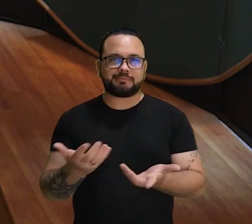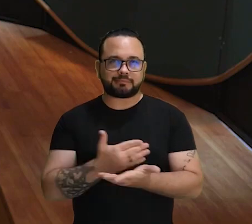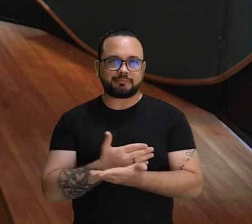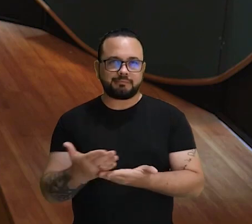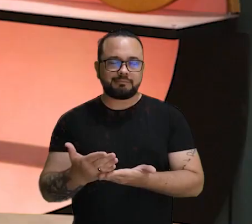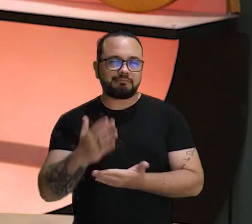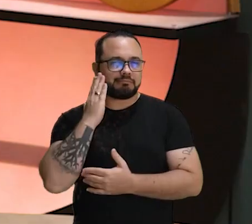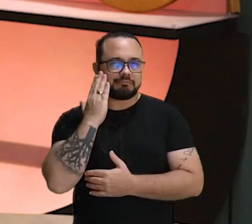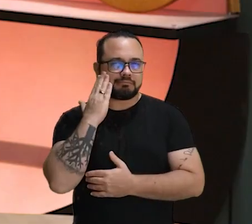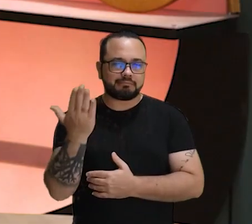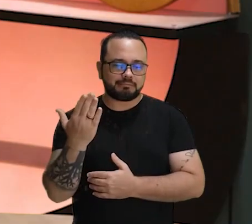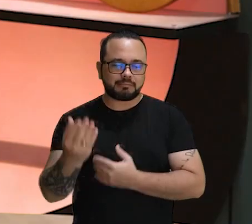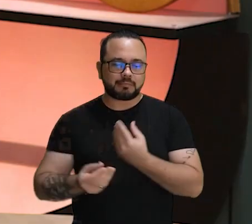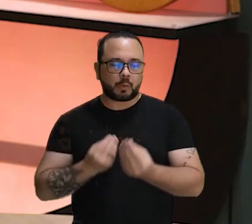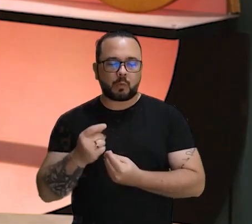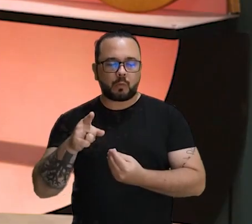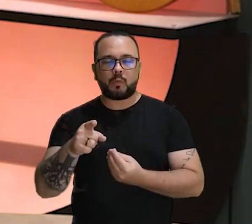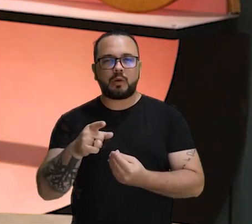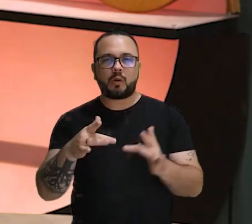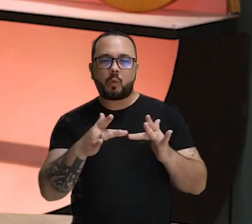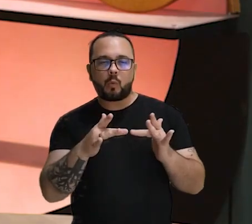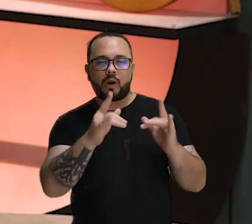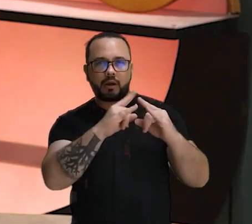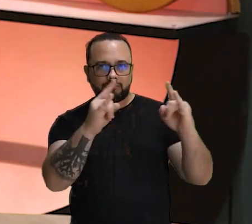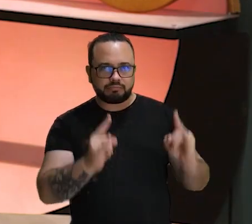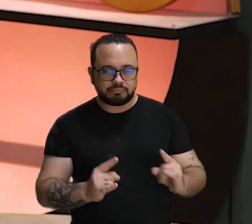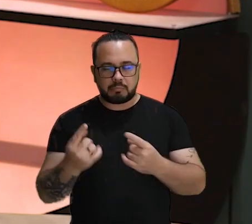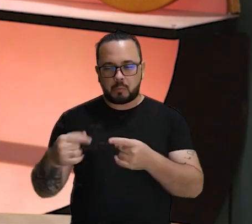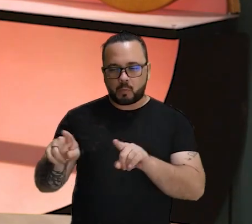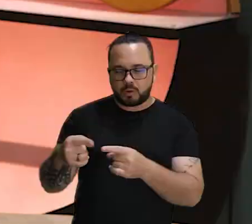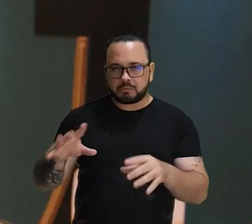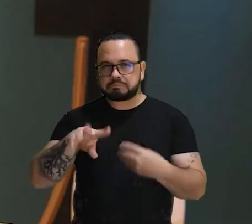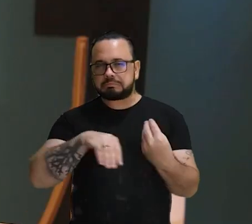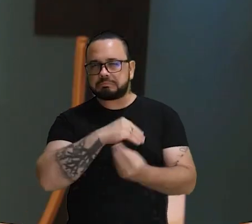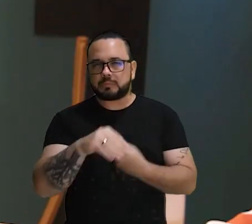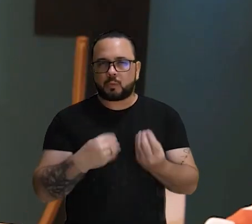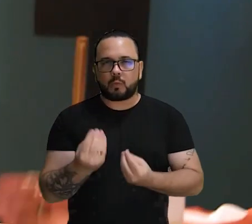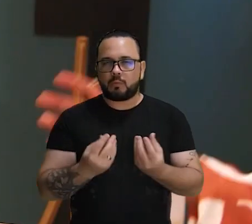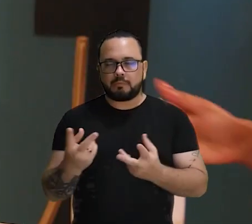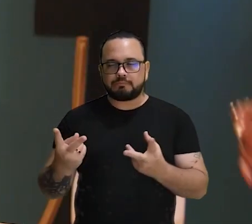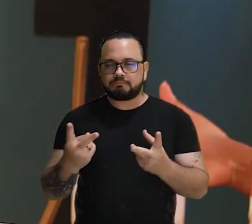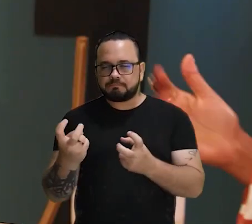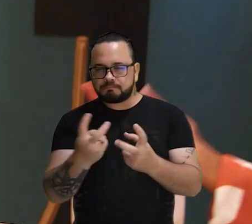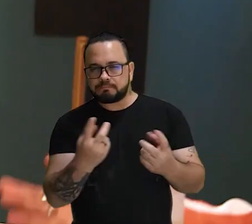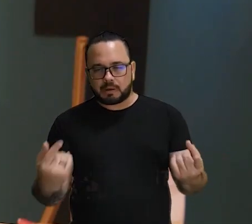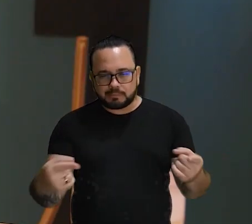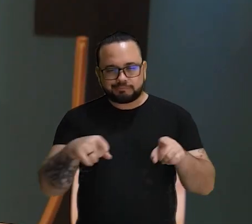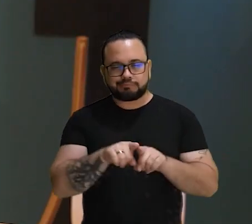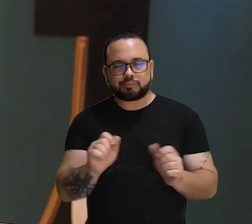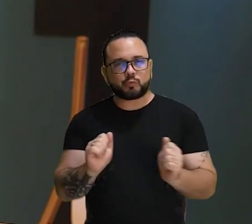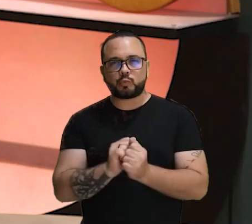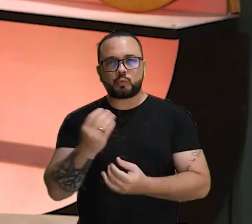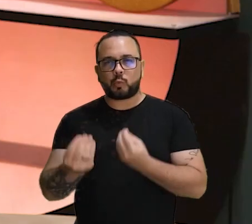começar sabendo como que foi essa sua aproximação do circo com a música. Assim, quando você percebeu que dava para juntar as duas